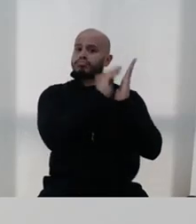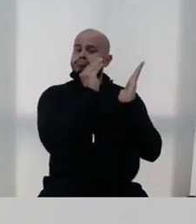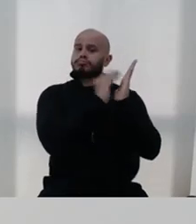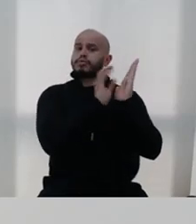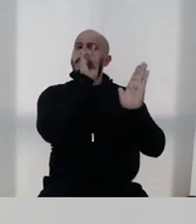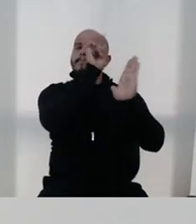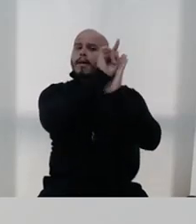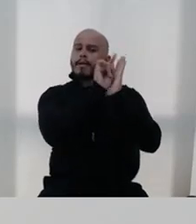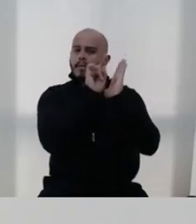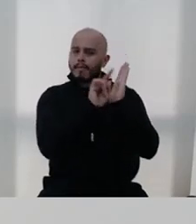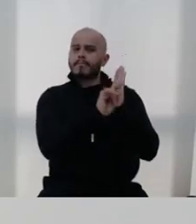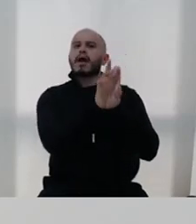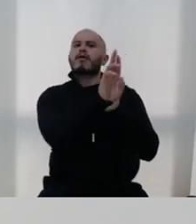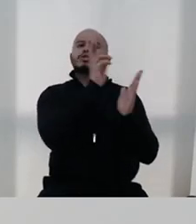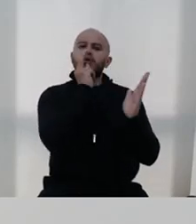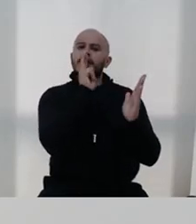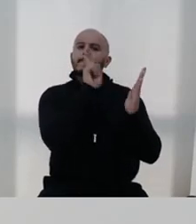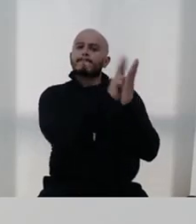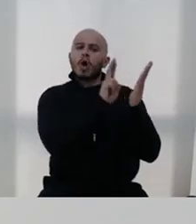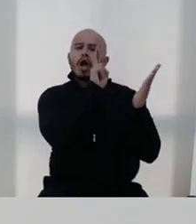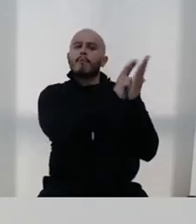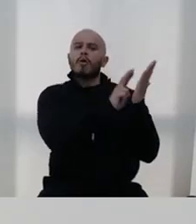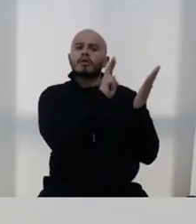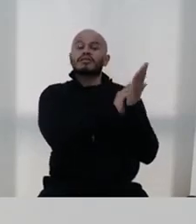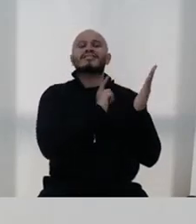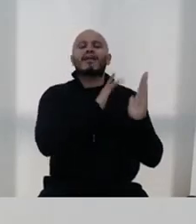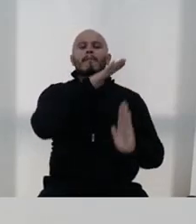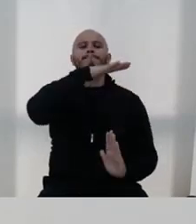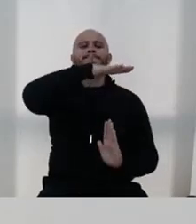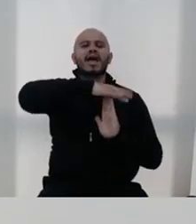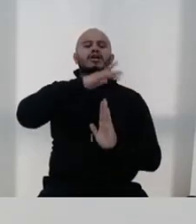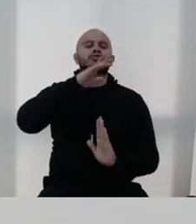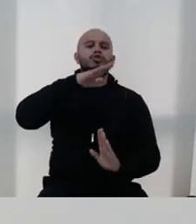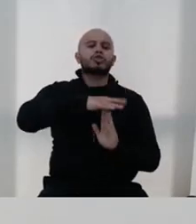esse questionário que foi encaminhado. Nós temos um prazo de entrega até o dia